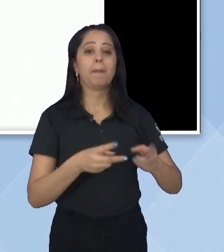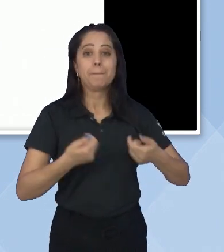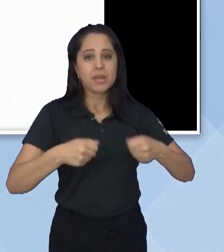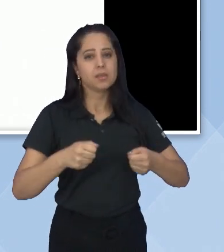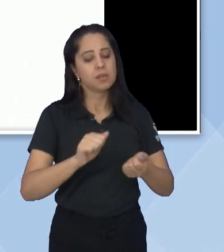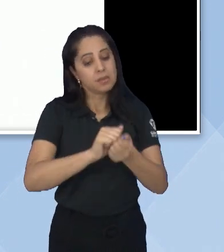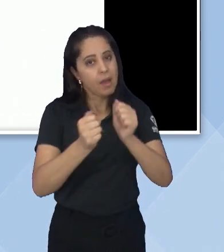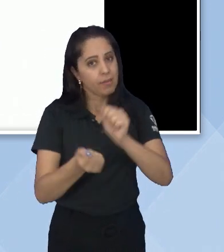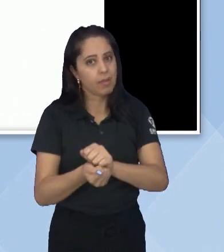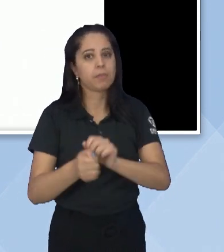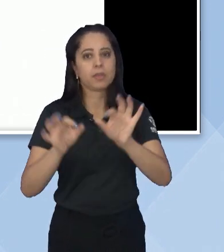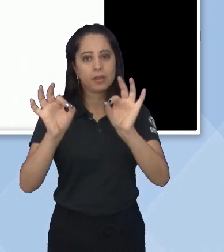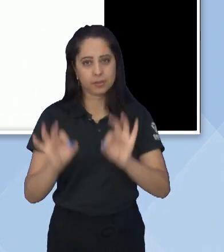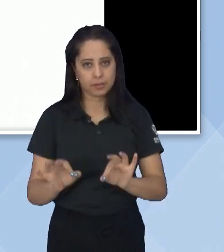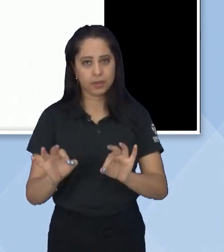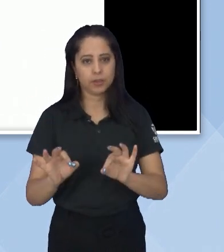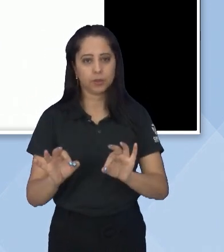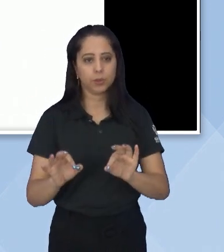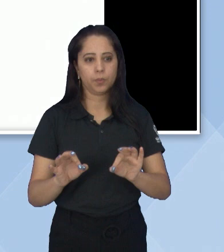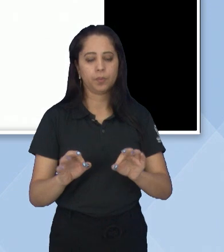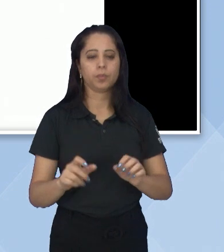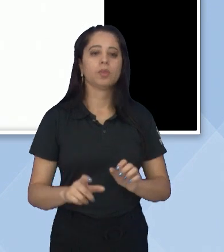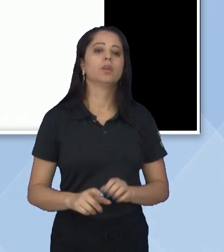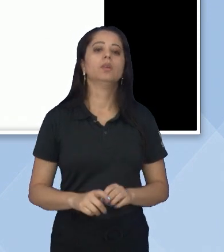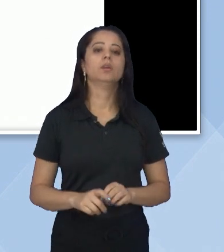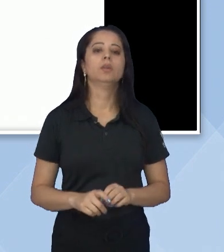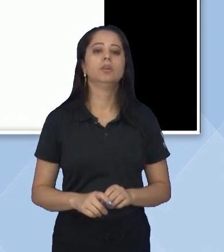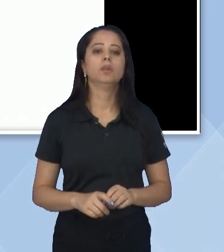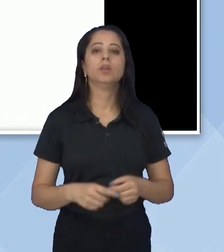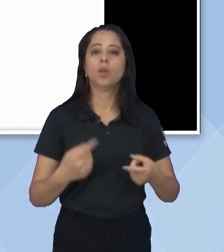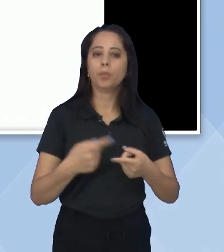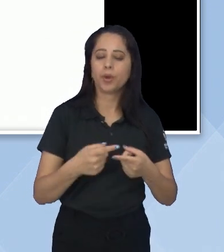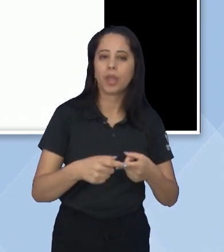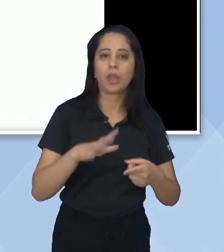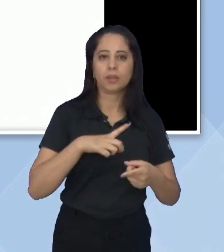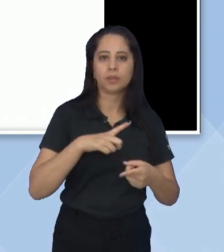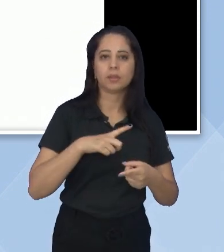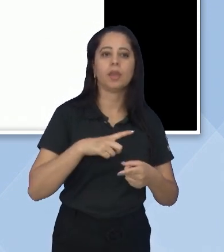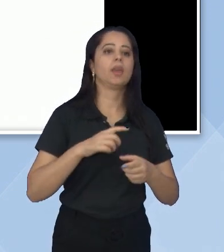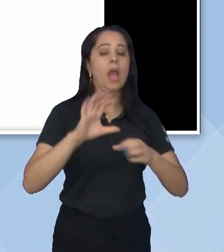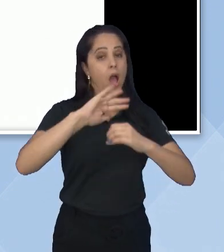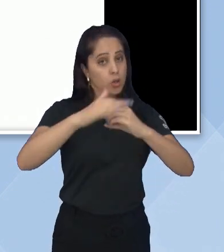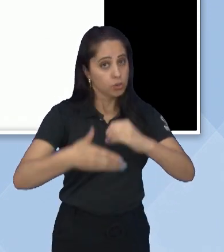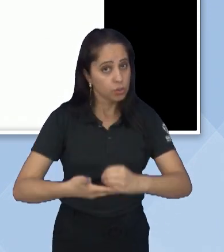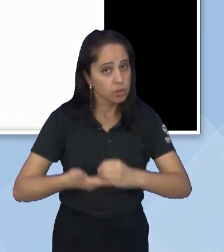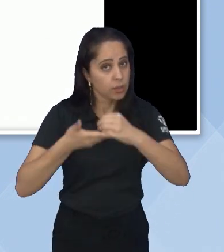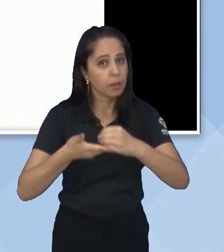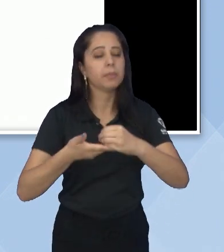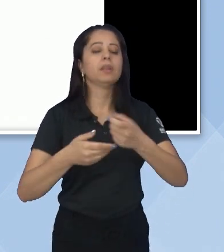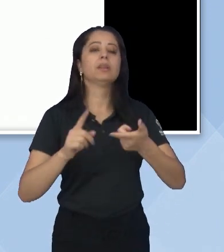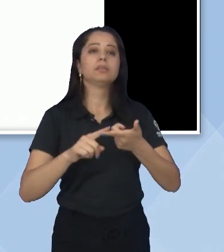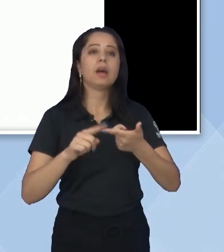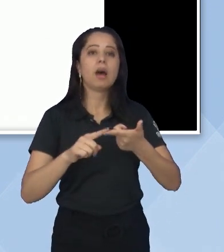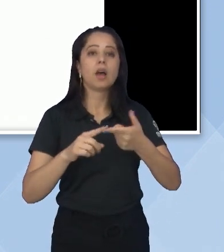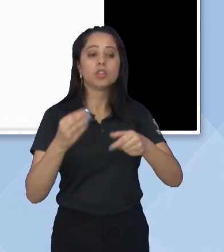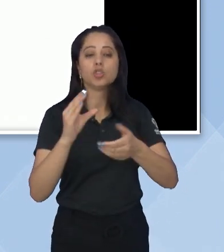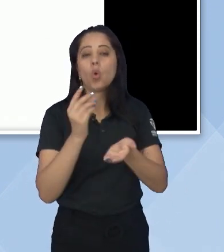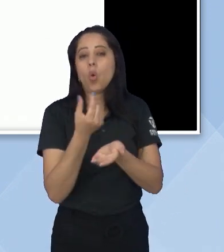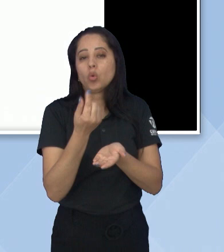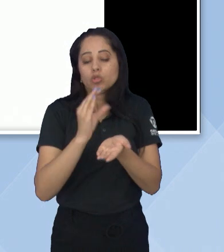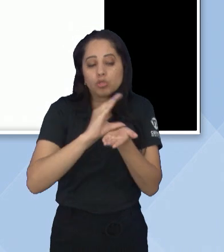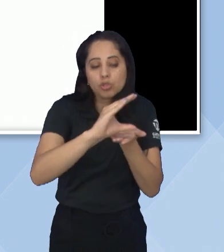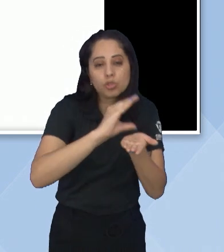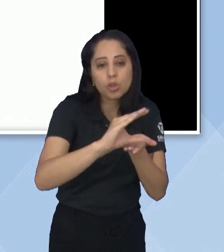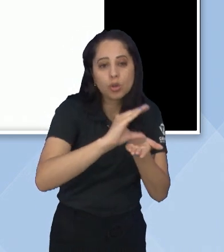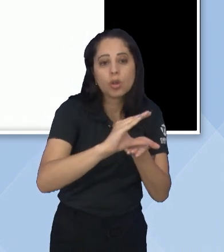aperfeiçoamento do mecanismo da autógonerosa né que tinha o fator de planejamento fatores sustentabilidade o direcionamento das práticas que nós queremos